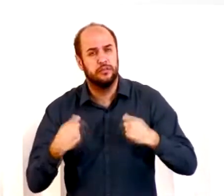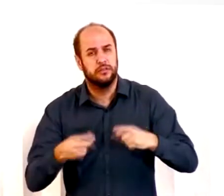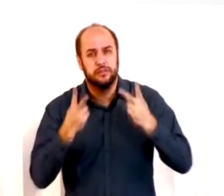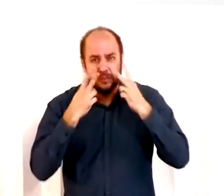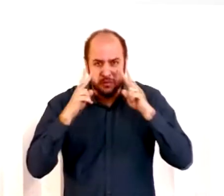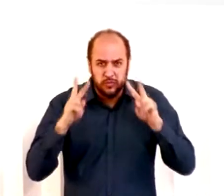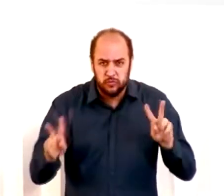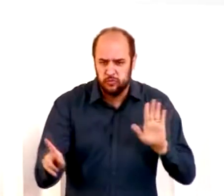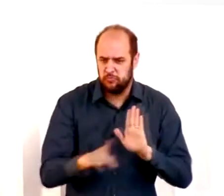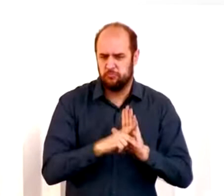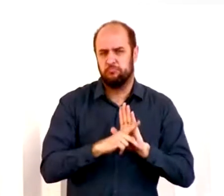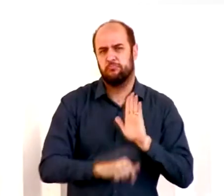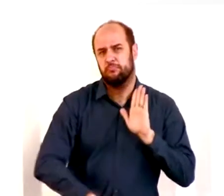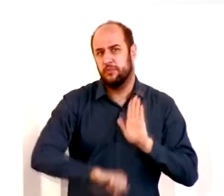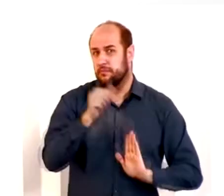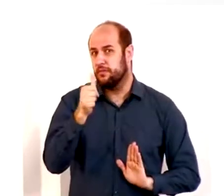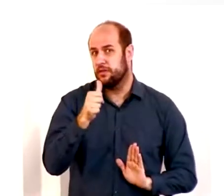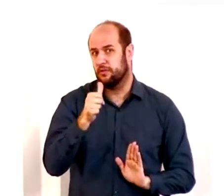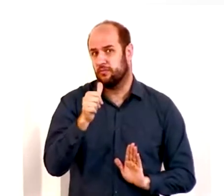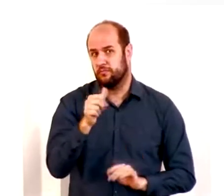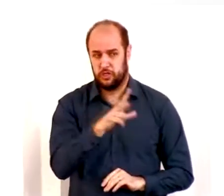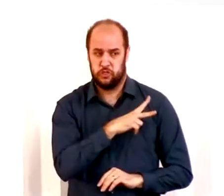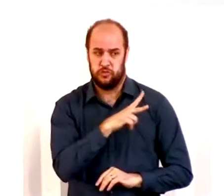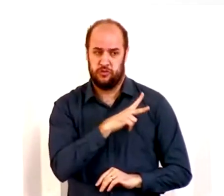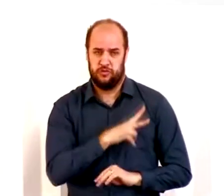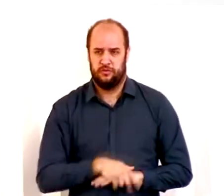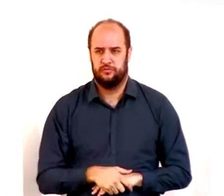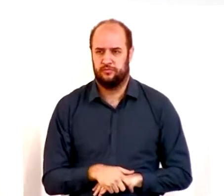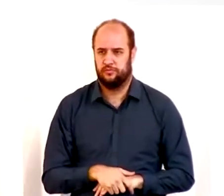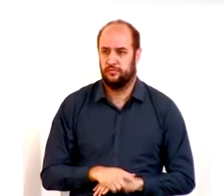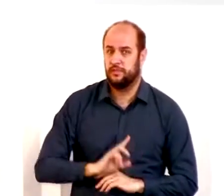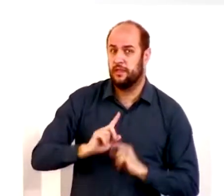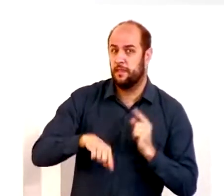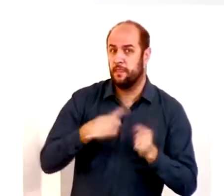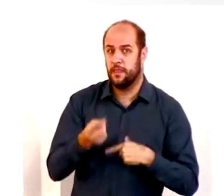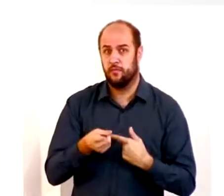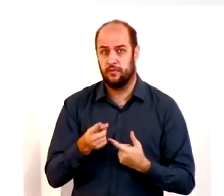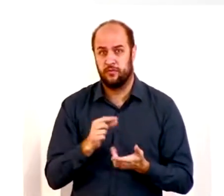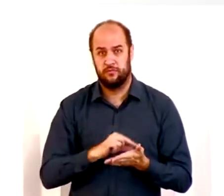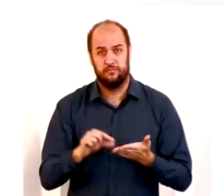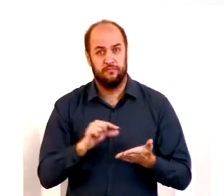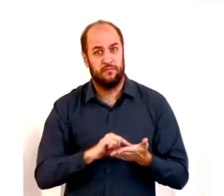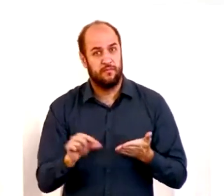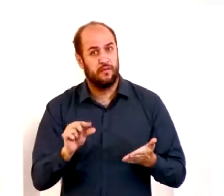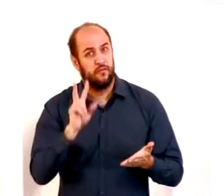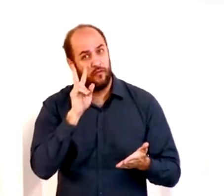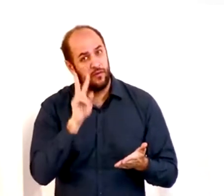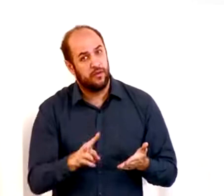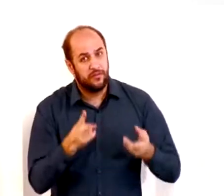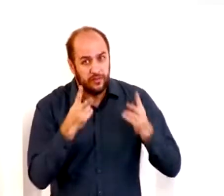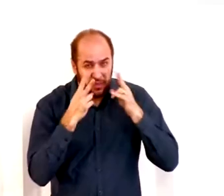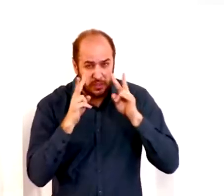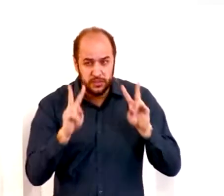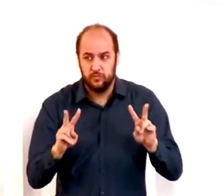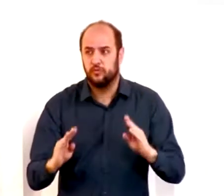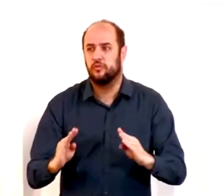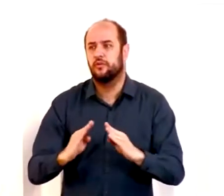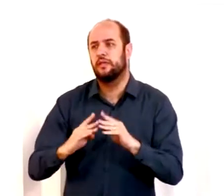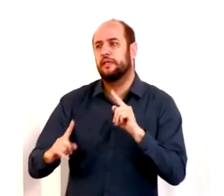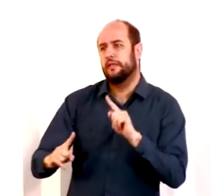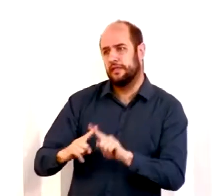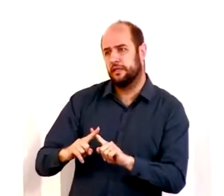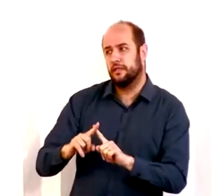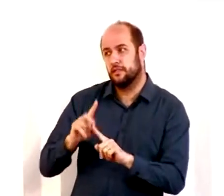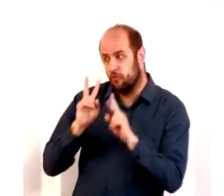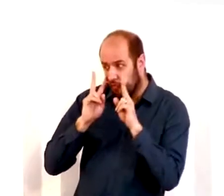da família. E precisa, olhando aqui para os versículos 6 e 7, de um terceiro testemunho, o testemunho da própria igreja,